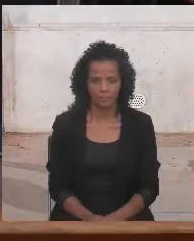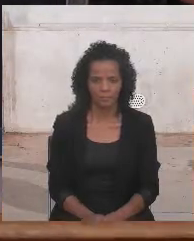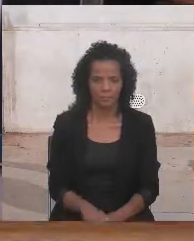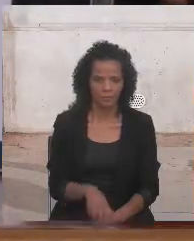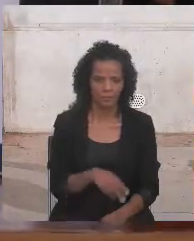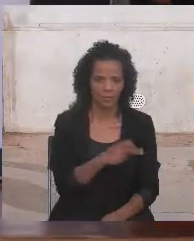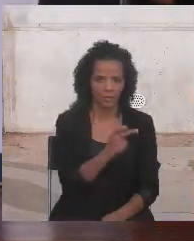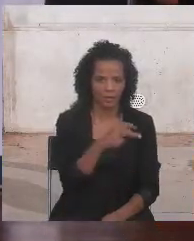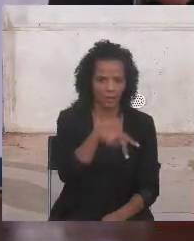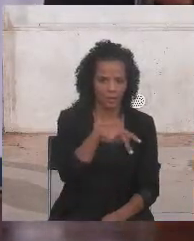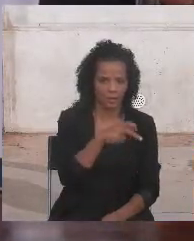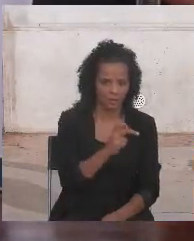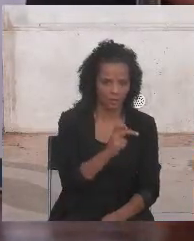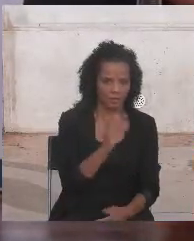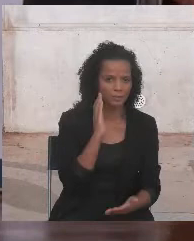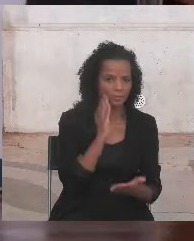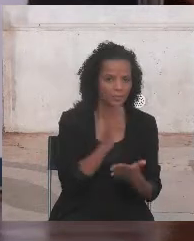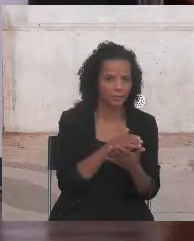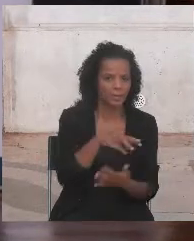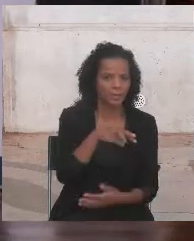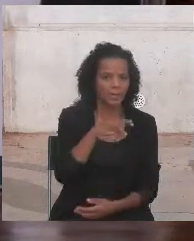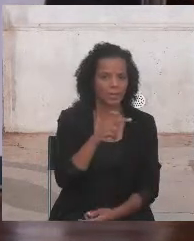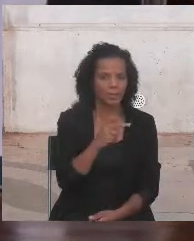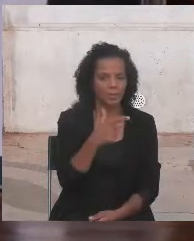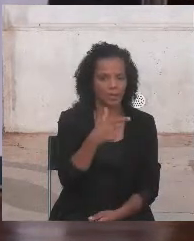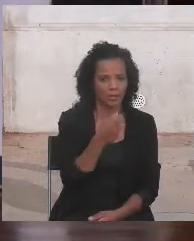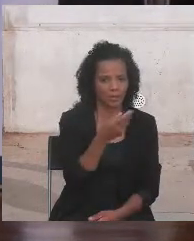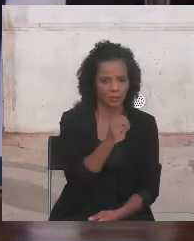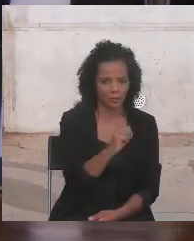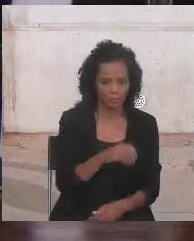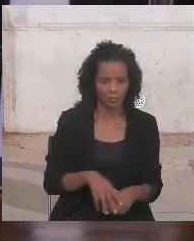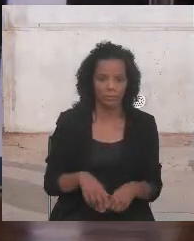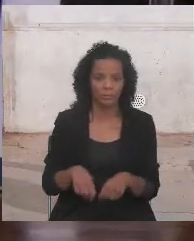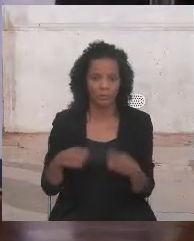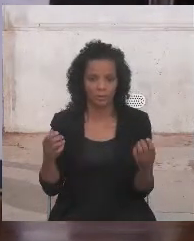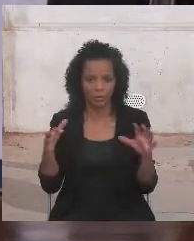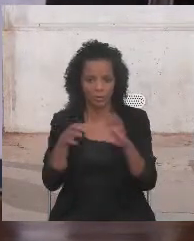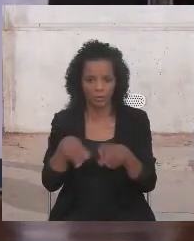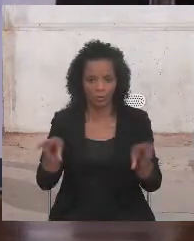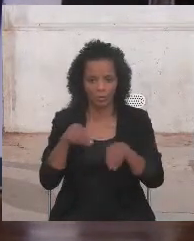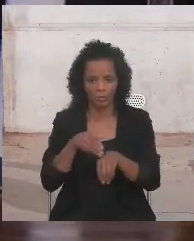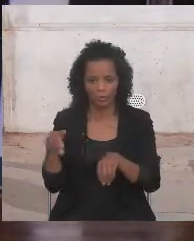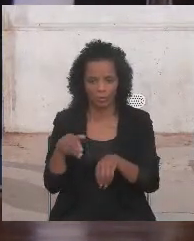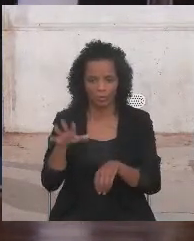Ana Maria de Campos Pedroso Mateus, Coligação Novos Tempos, Lisboa.